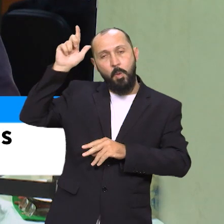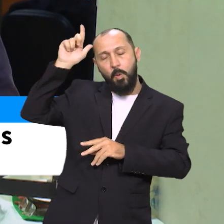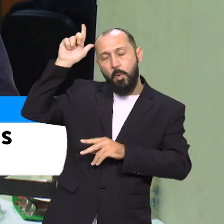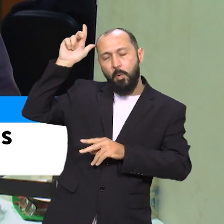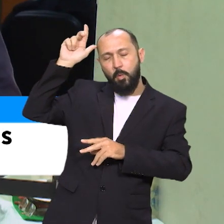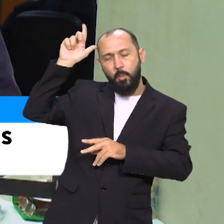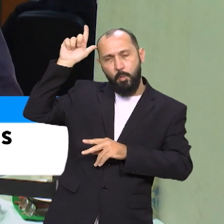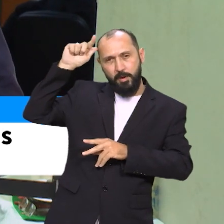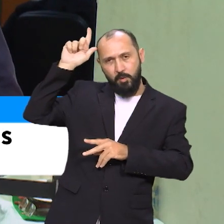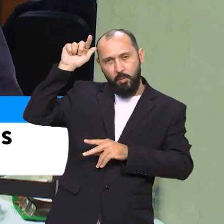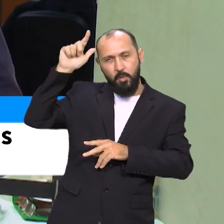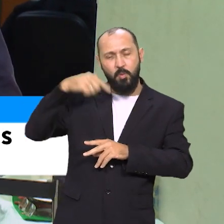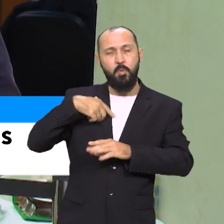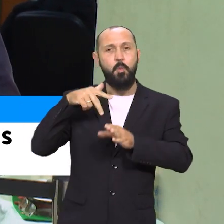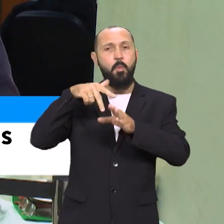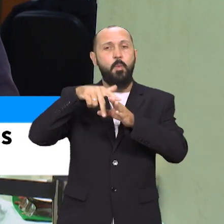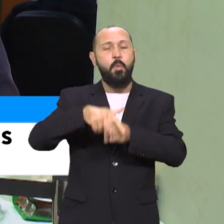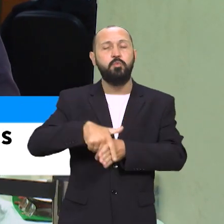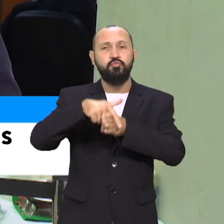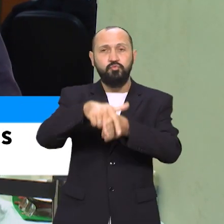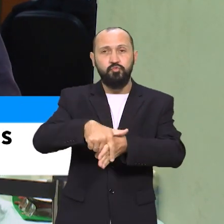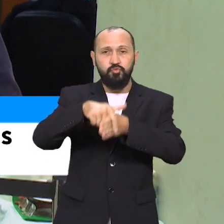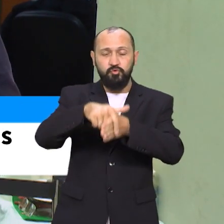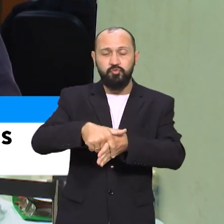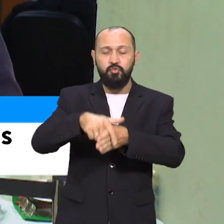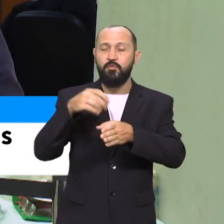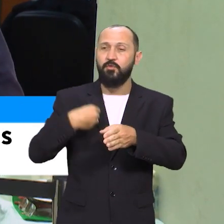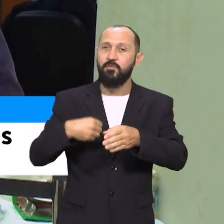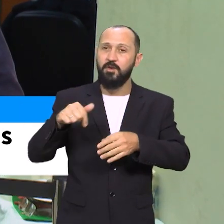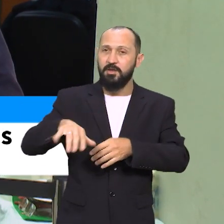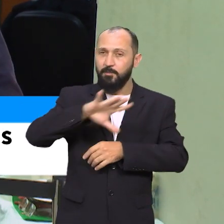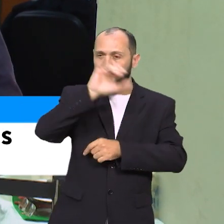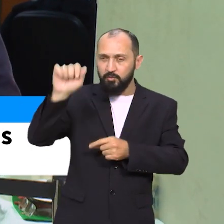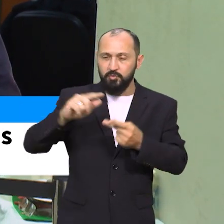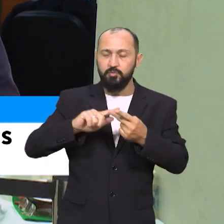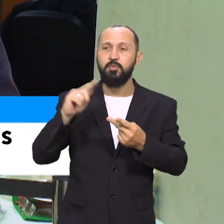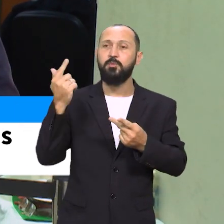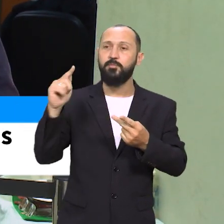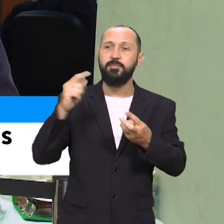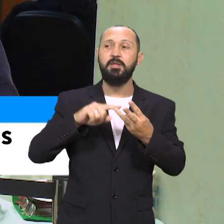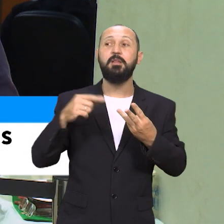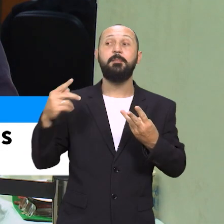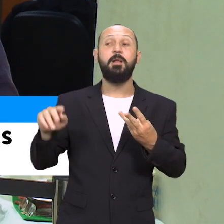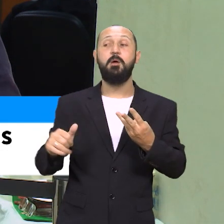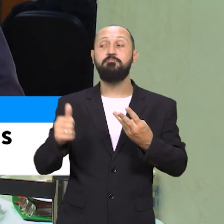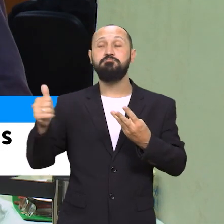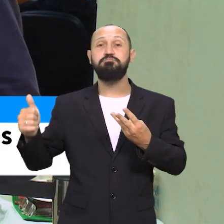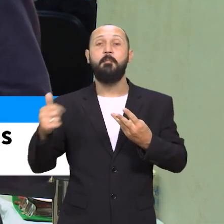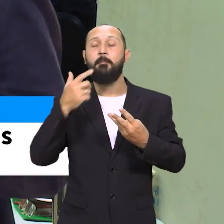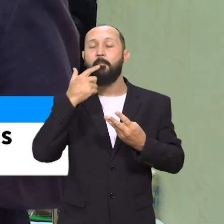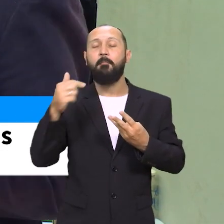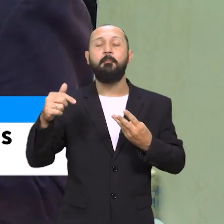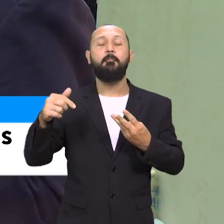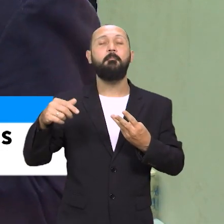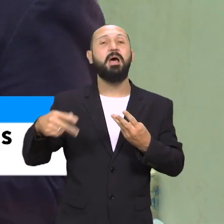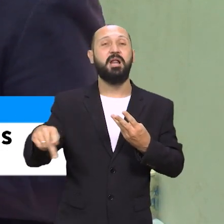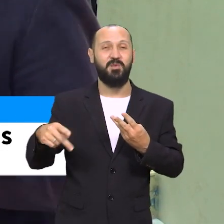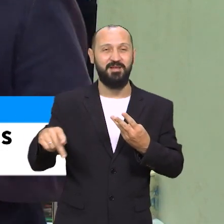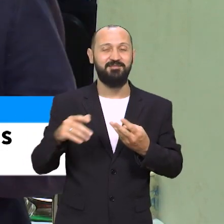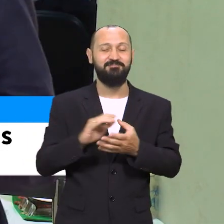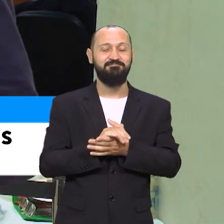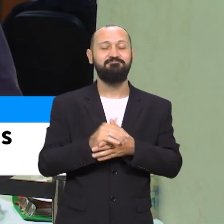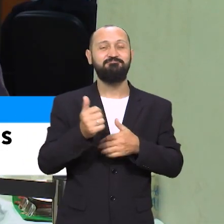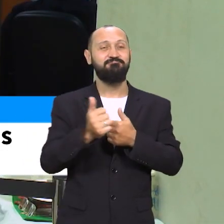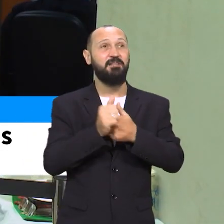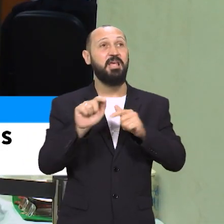que habitaram os estados de Mato Grosso do Sul, Goiás e também a região do Chaco, no Paraguai. Essa tela,